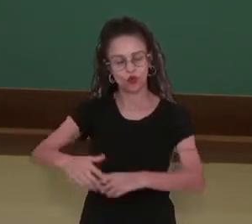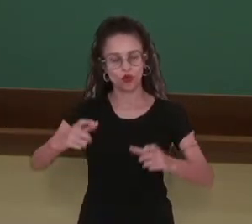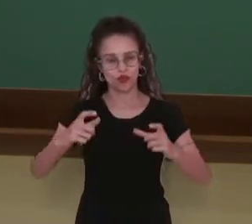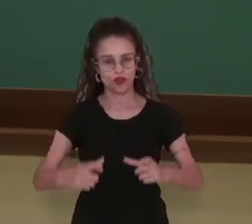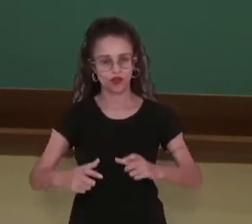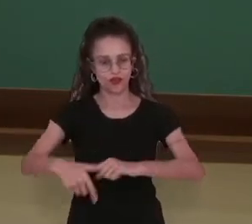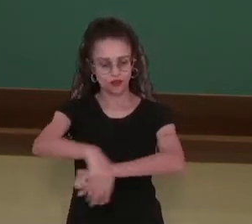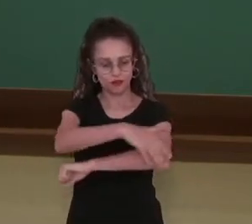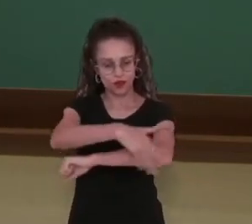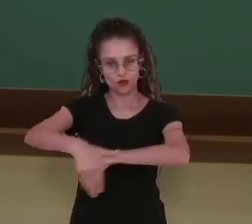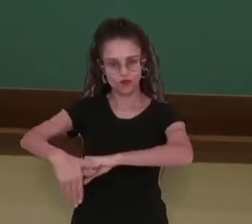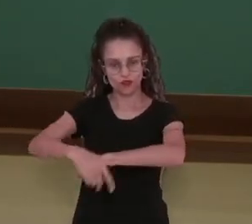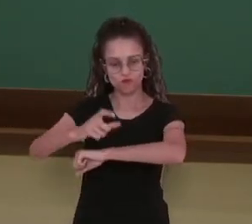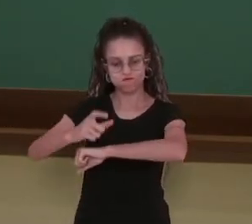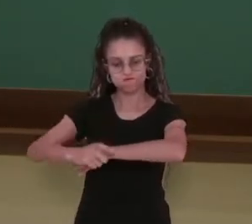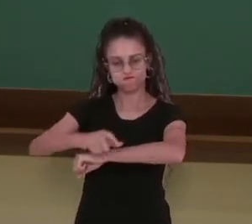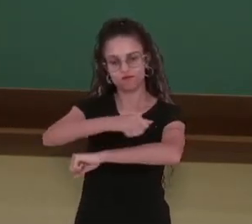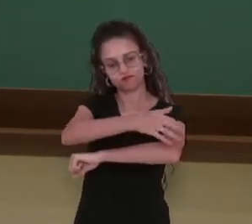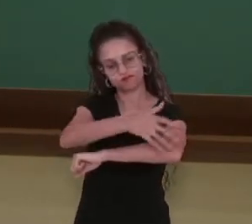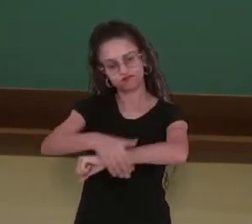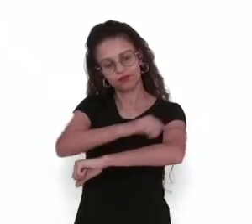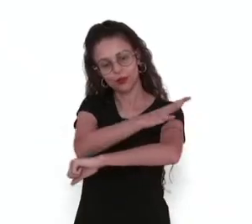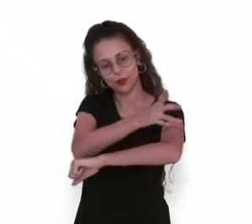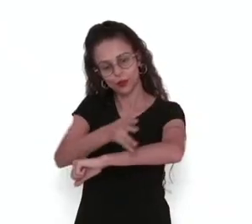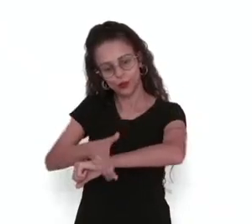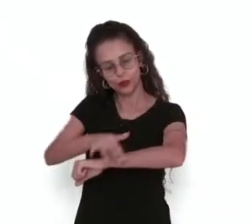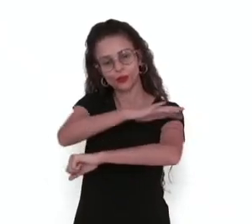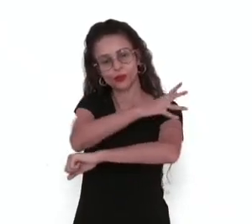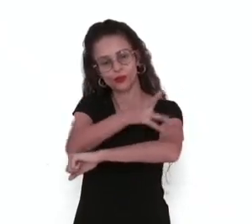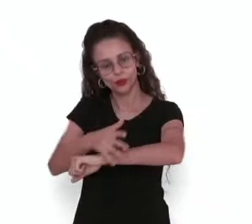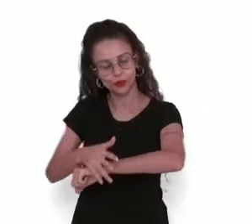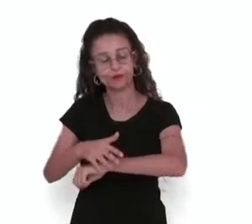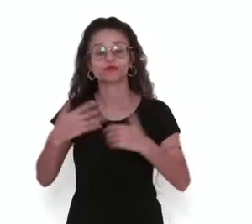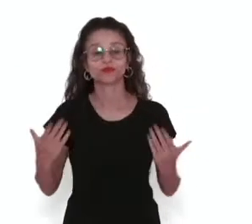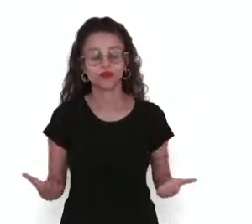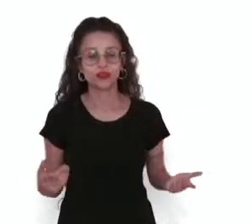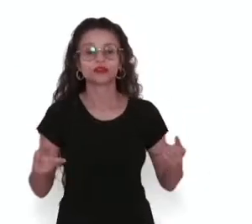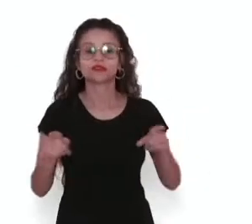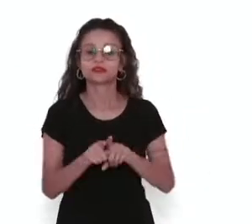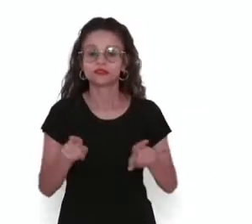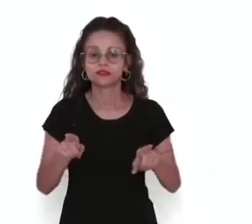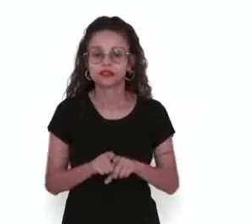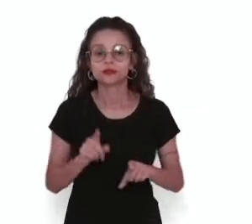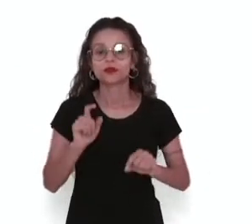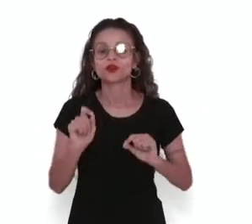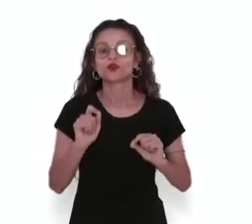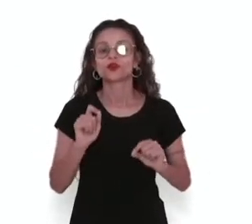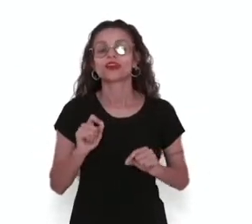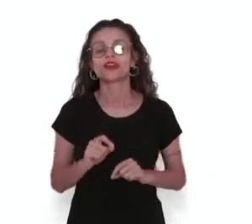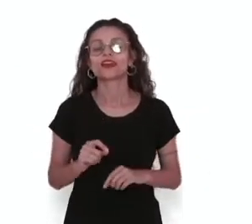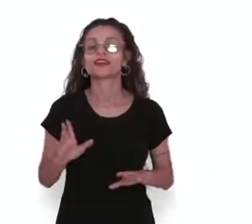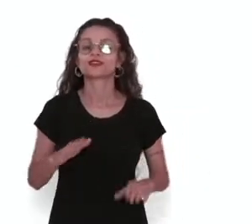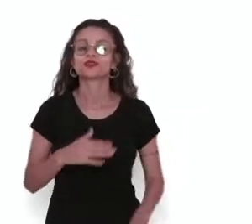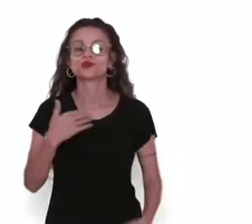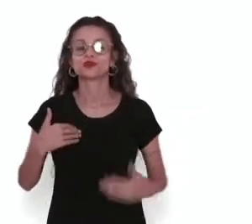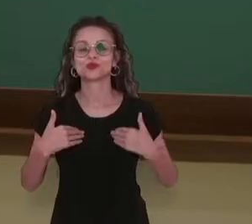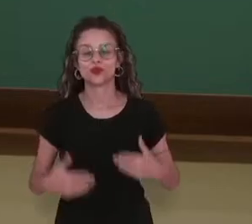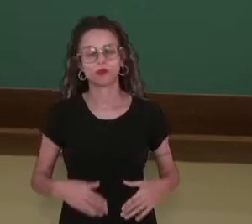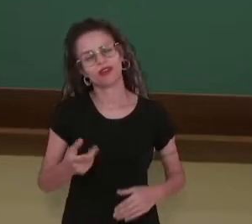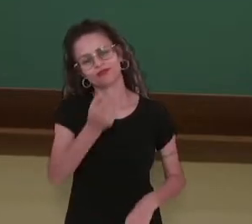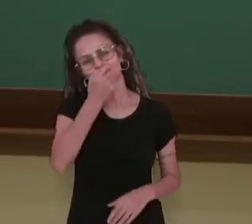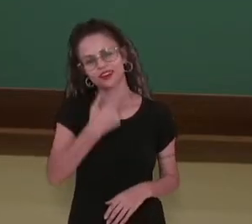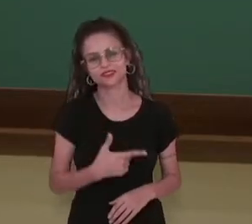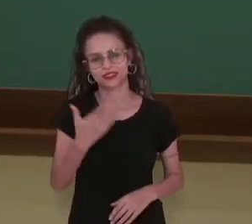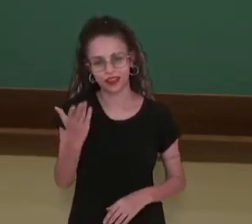paralela ao meio-fio. Também o que nós observamos? A função desse membro do corpo, né? Deixou o anúncio